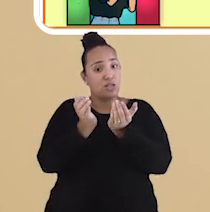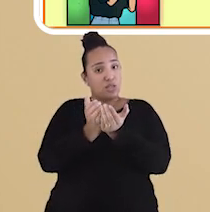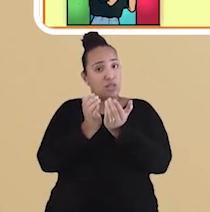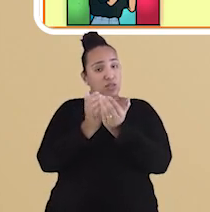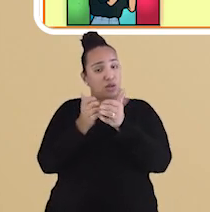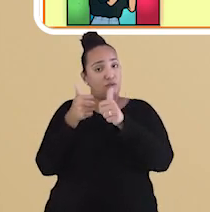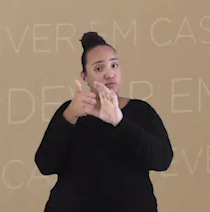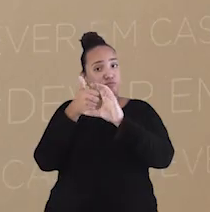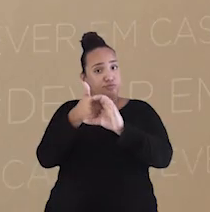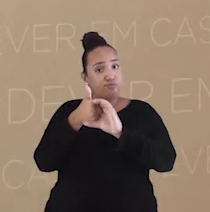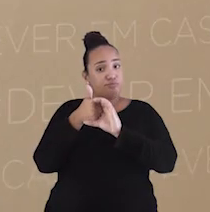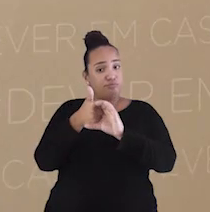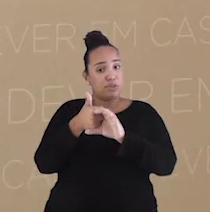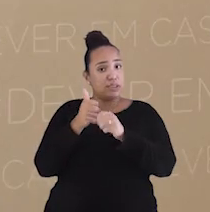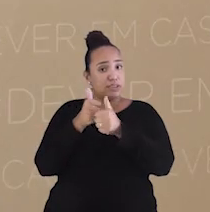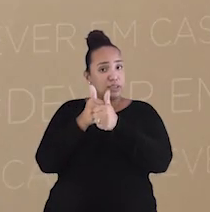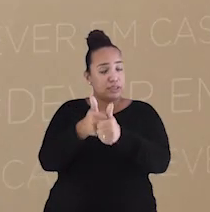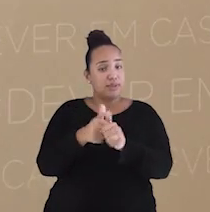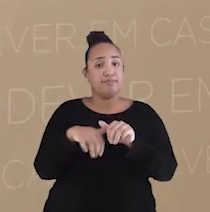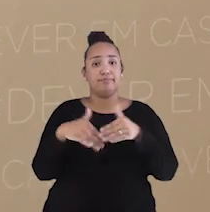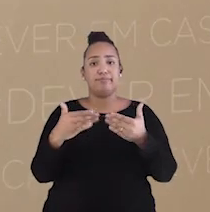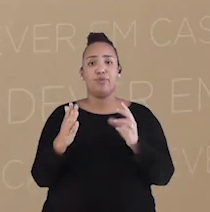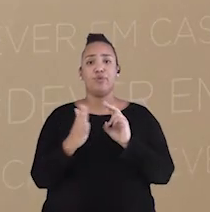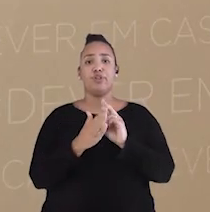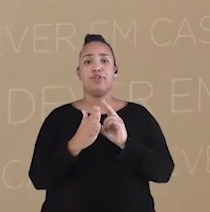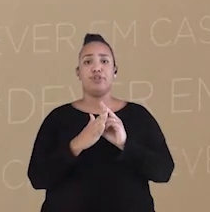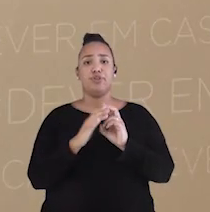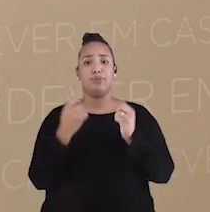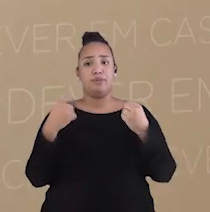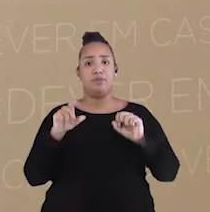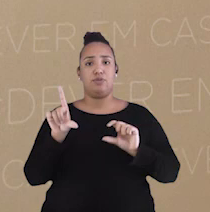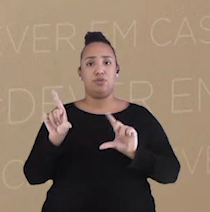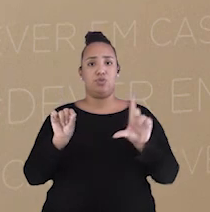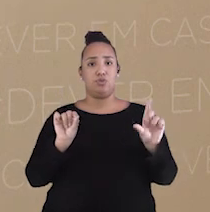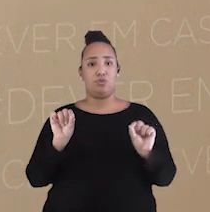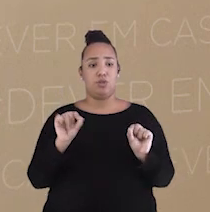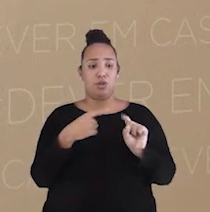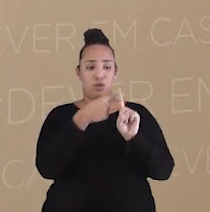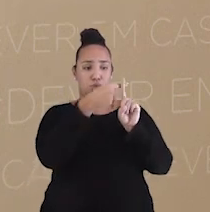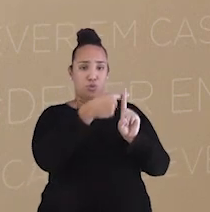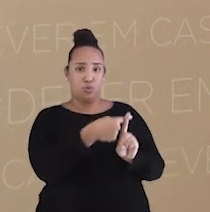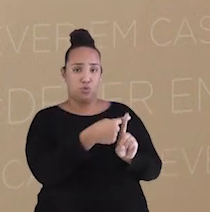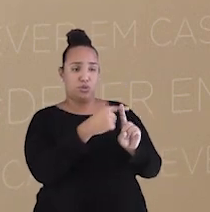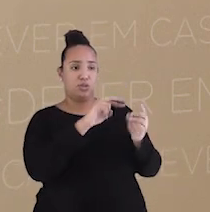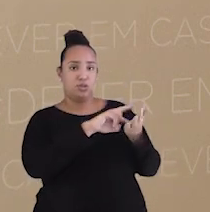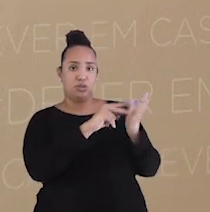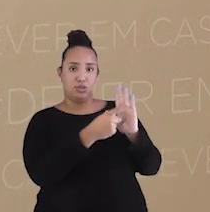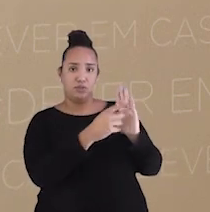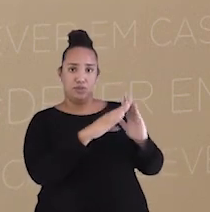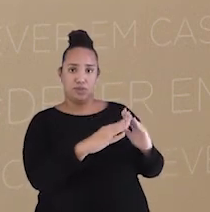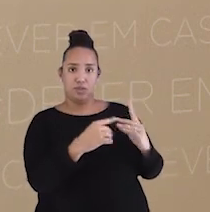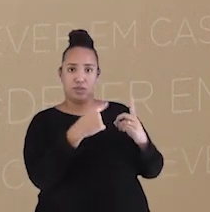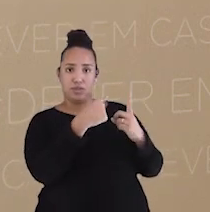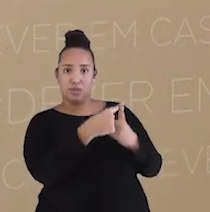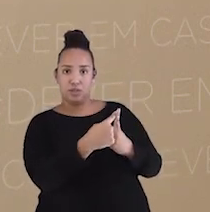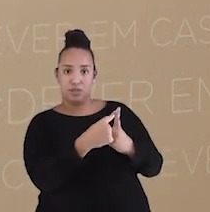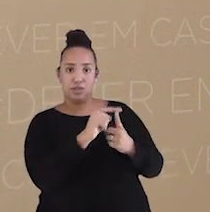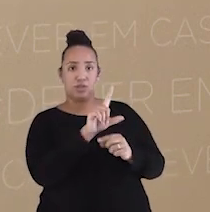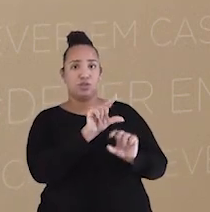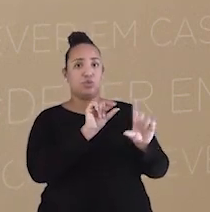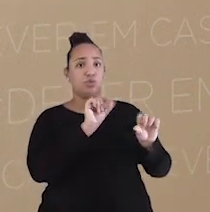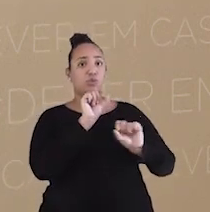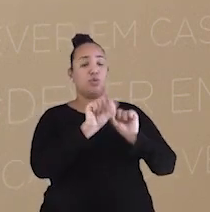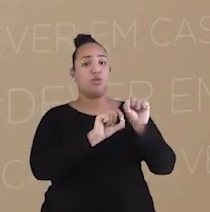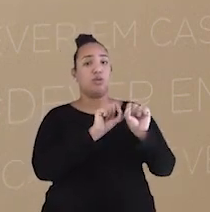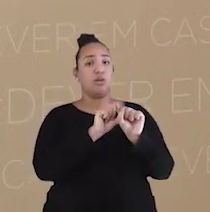novos fiéis. Restava aos índios escolher entre a cruz, que representava a igreja, fazendo a escolha de